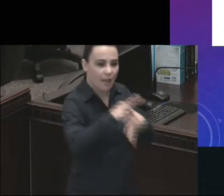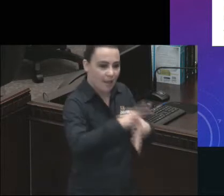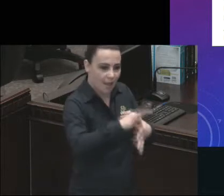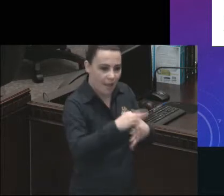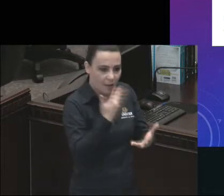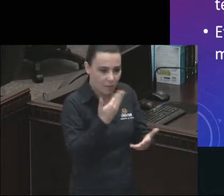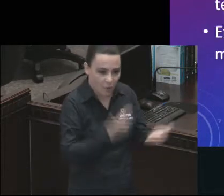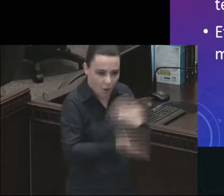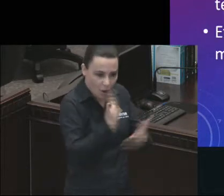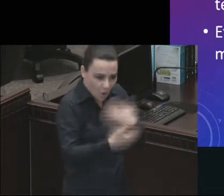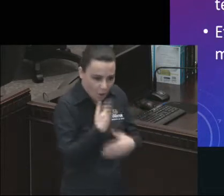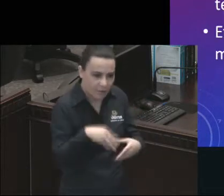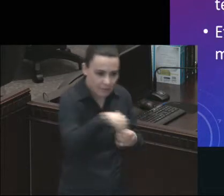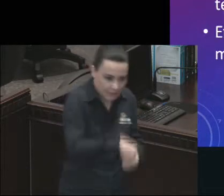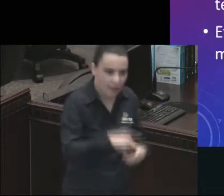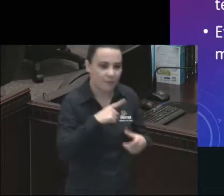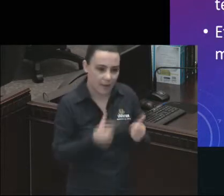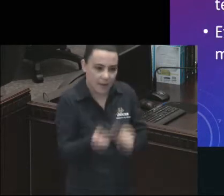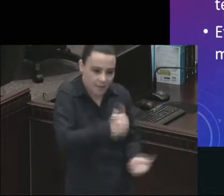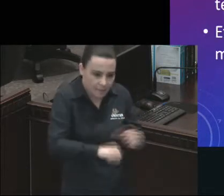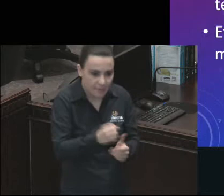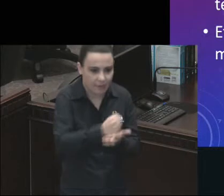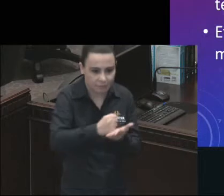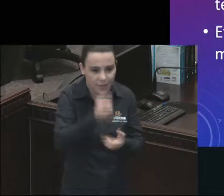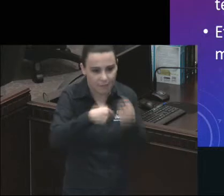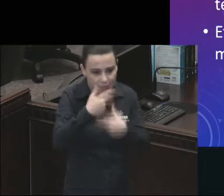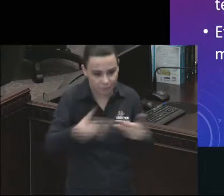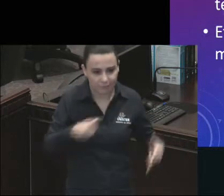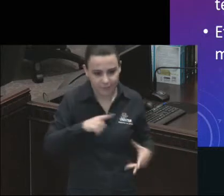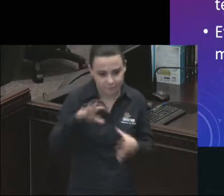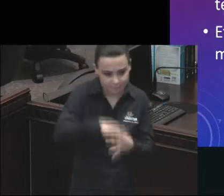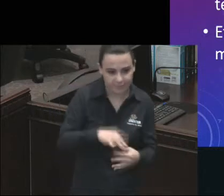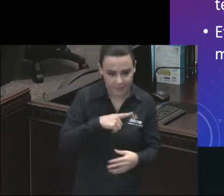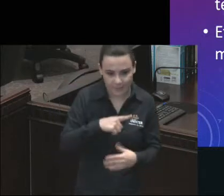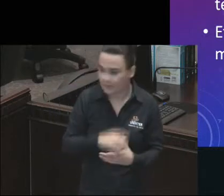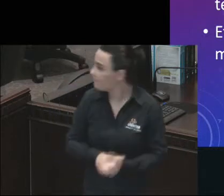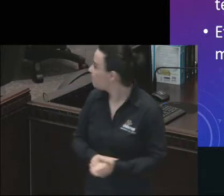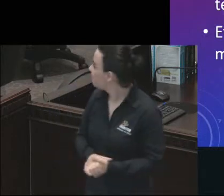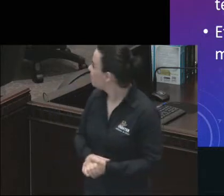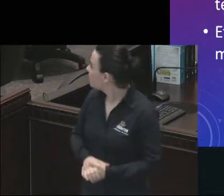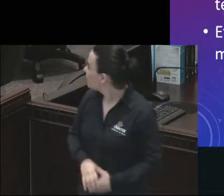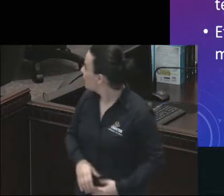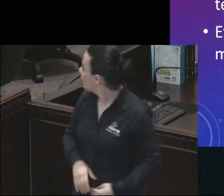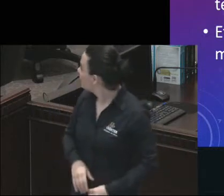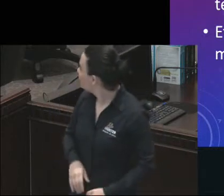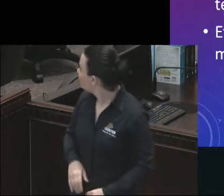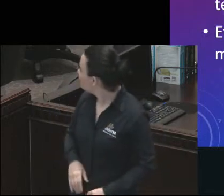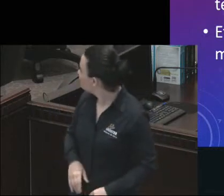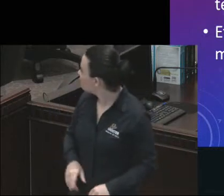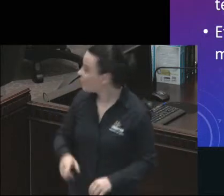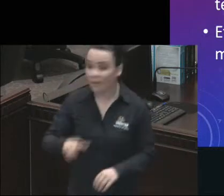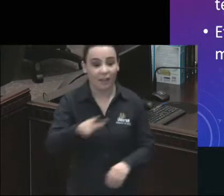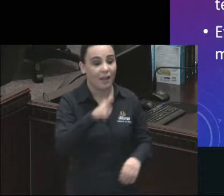está comendo. O maior problema disso é a exposição contínua dos animais aquáticos em